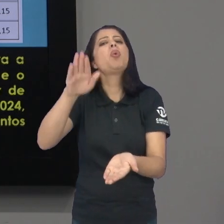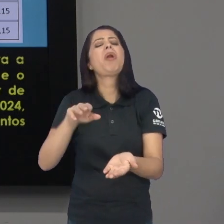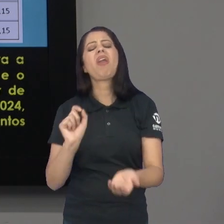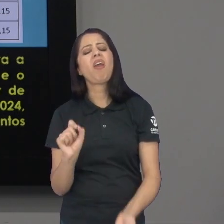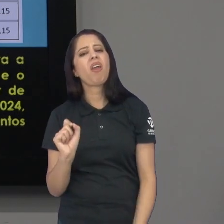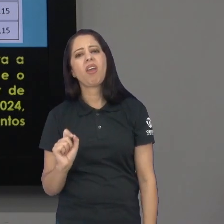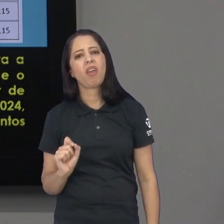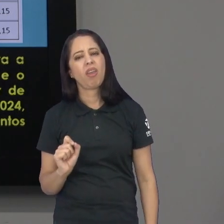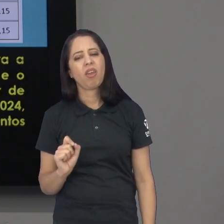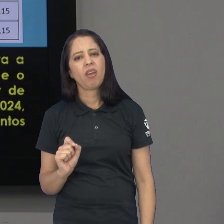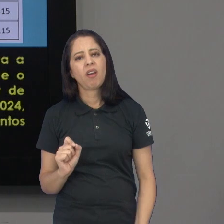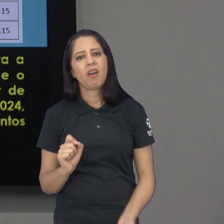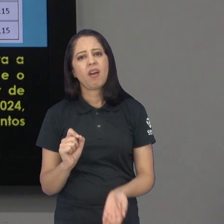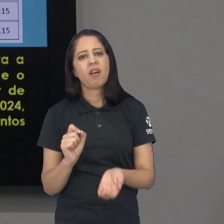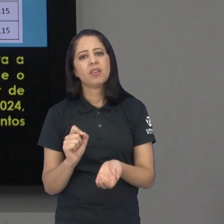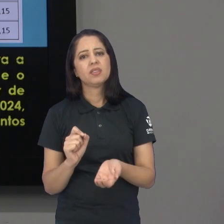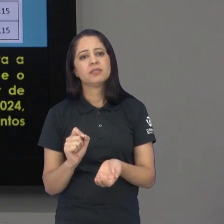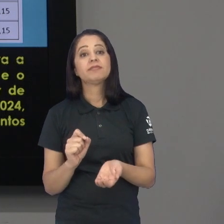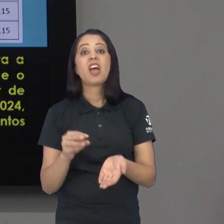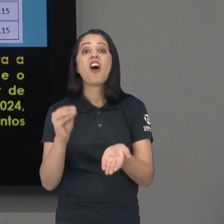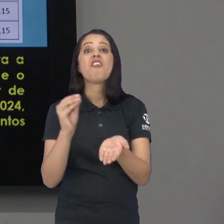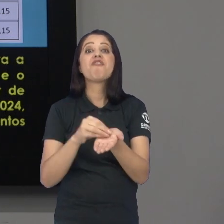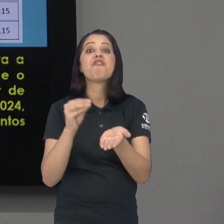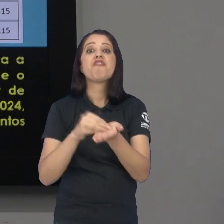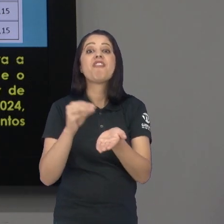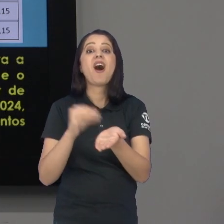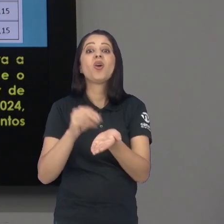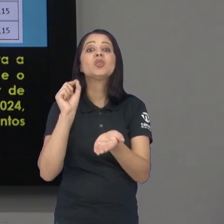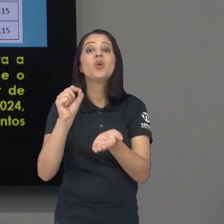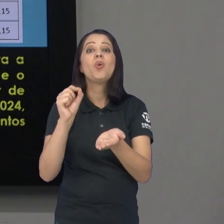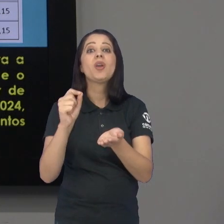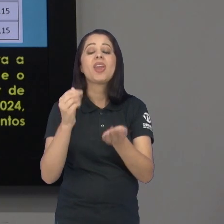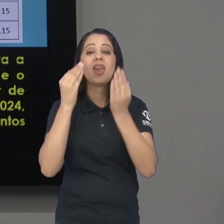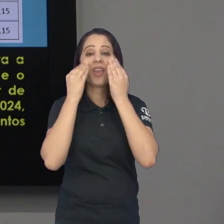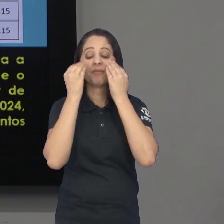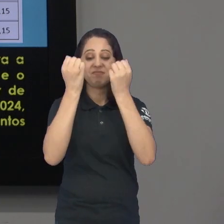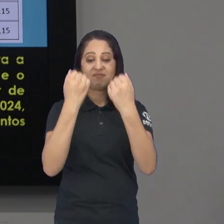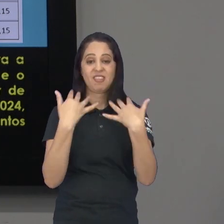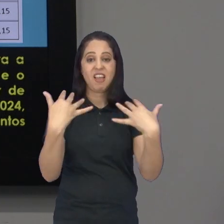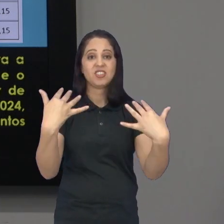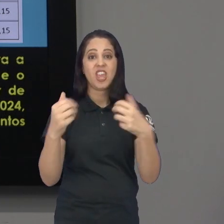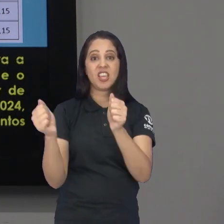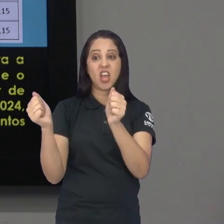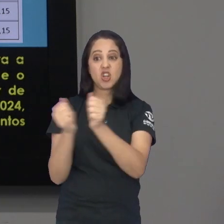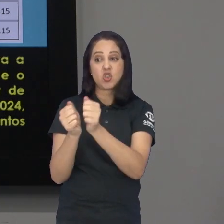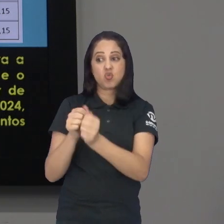Faltou principalmente uma audiência com o morador da Vila Diana.